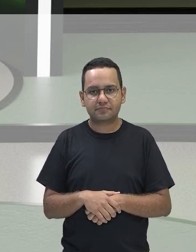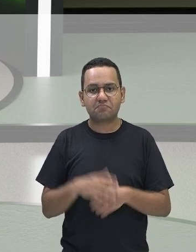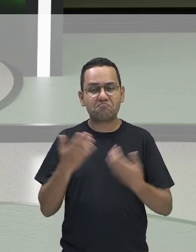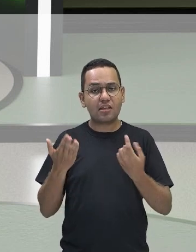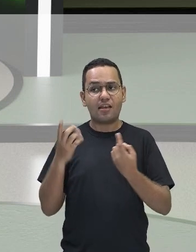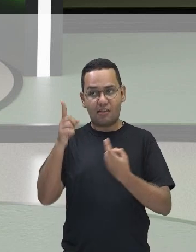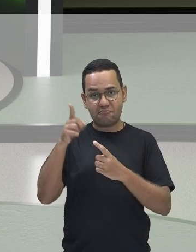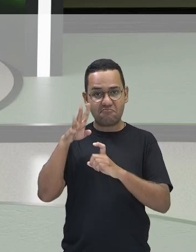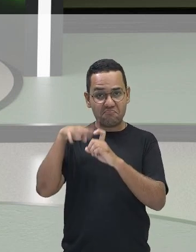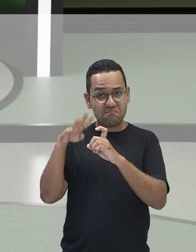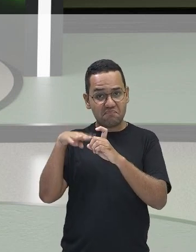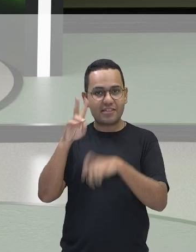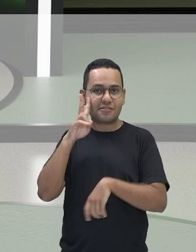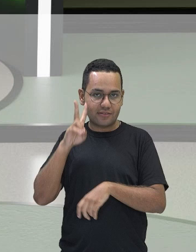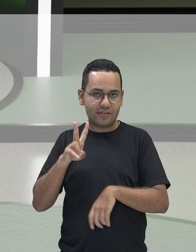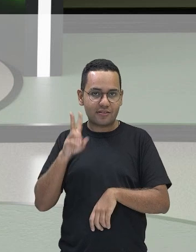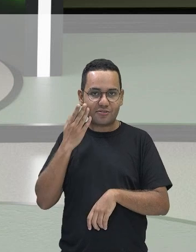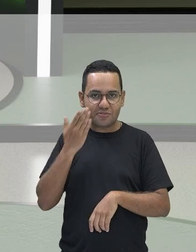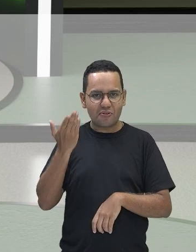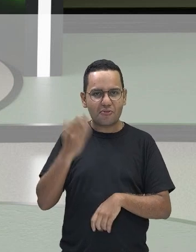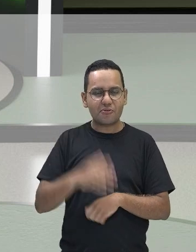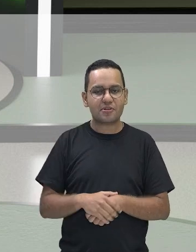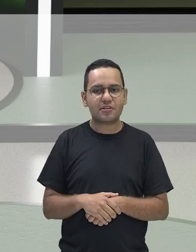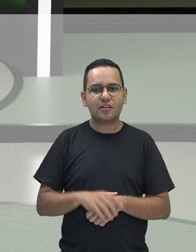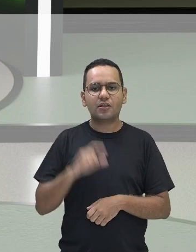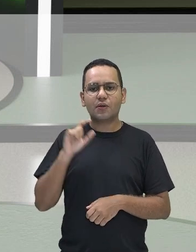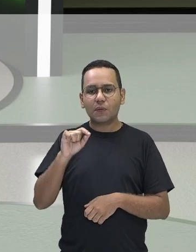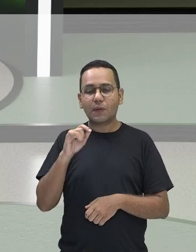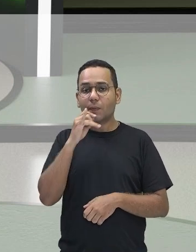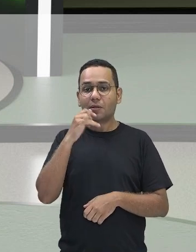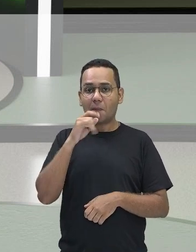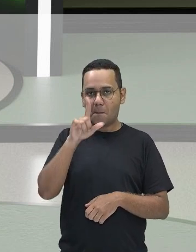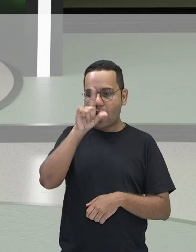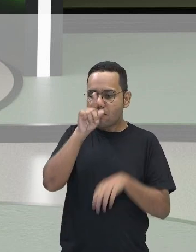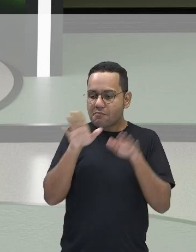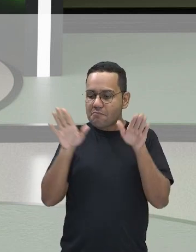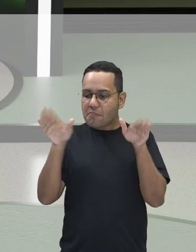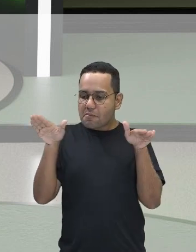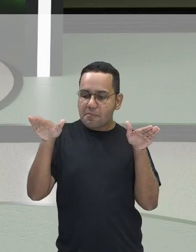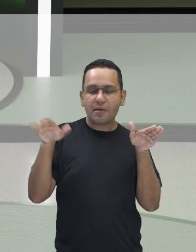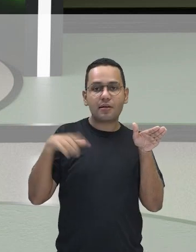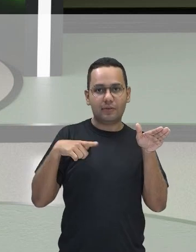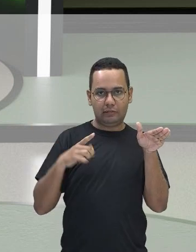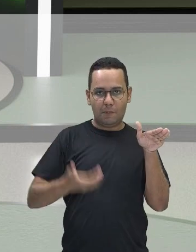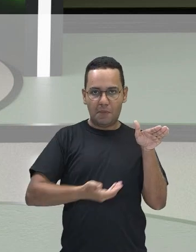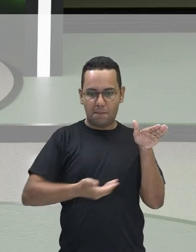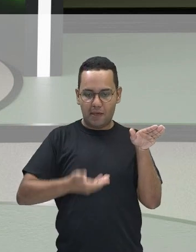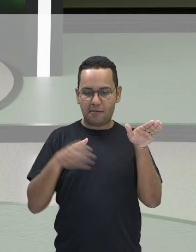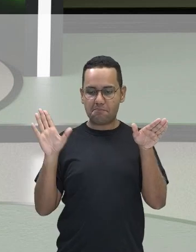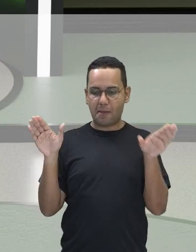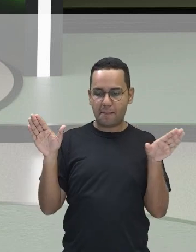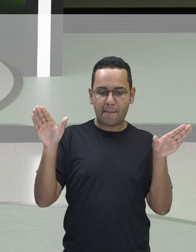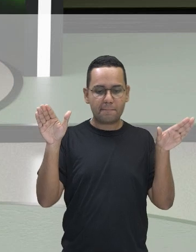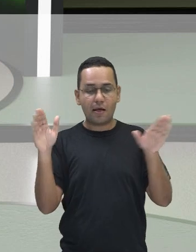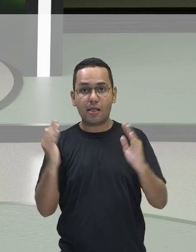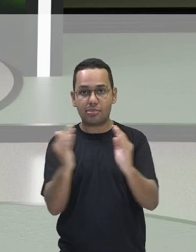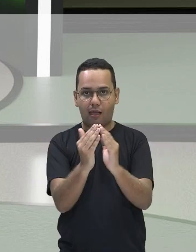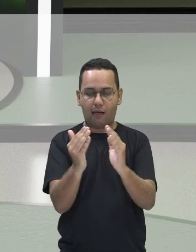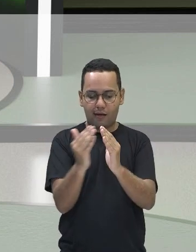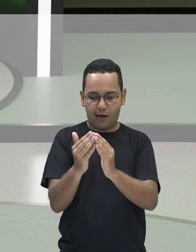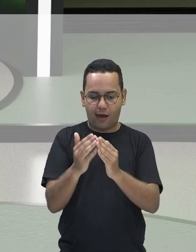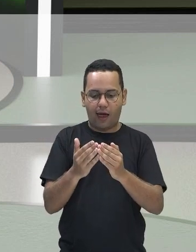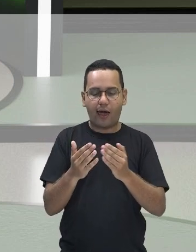essa história da cegônia, né, que a cegônia voa entregando bebês numa casa ou noutra, né, sempre que onde vai aparecer